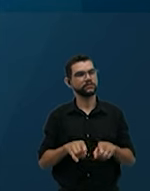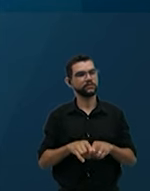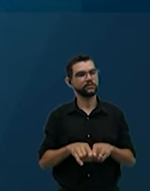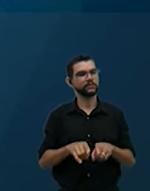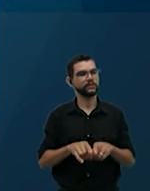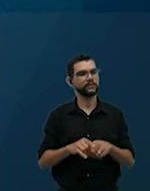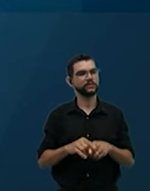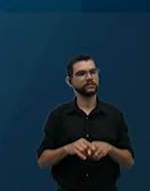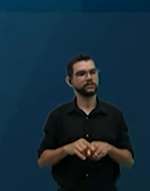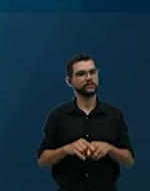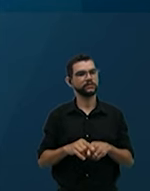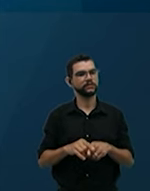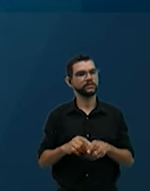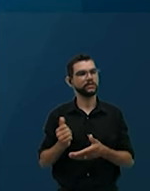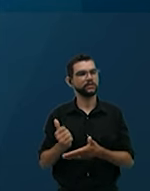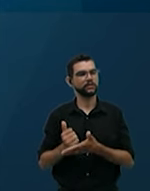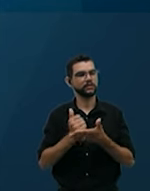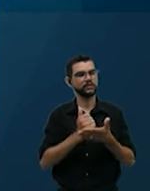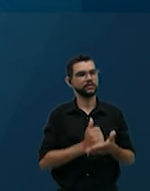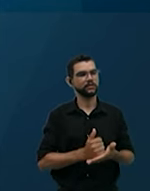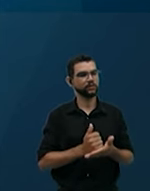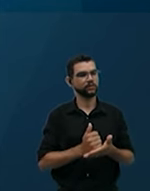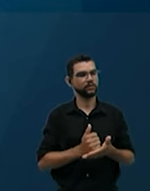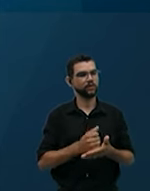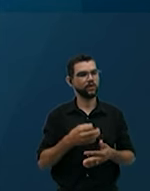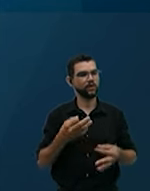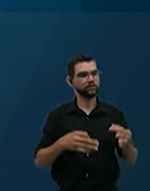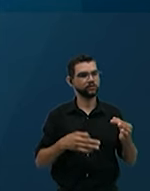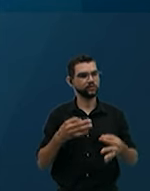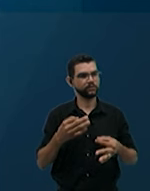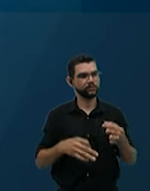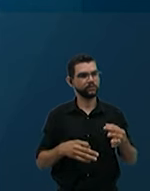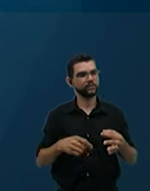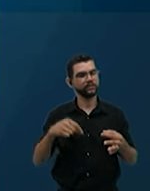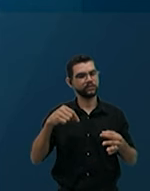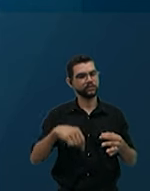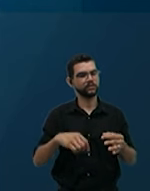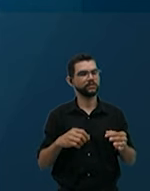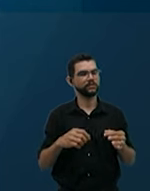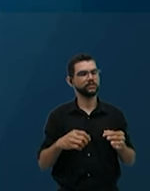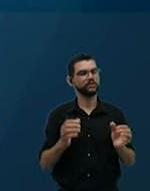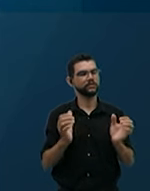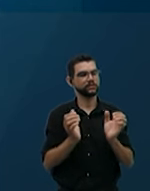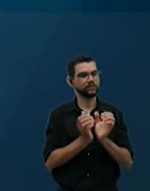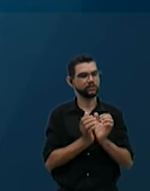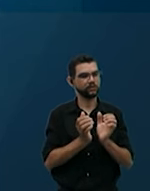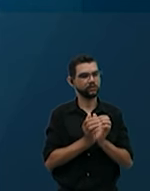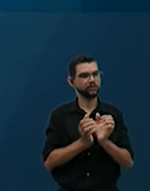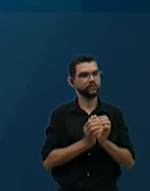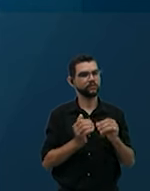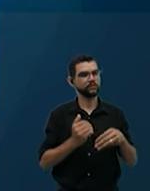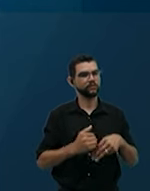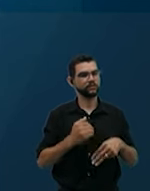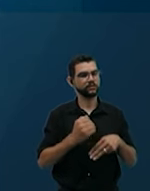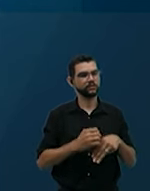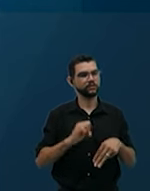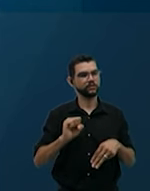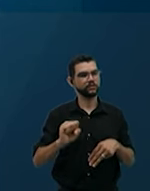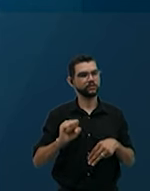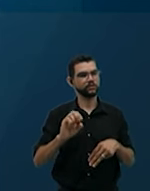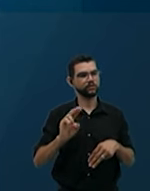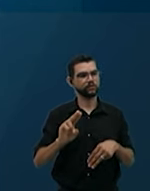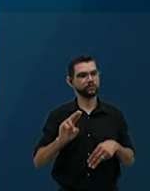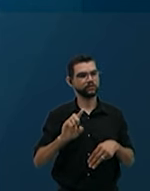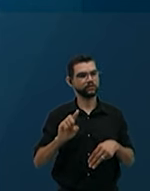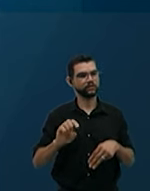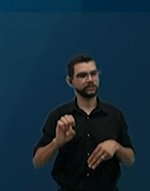desta corte, desta sessão, da relatoria da ministra Suzete Magalhães, e, no mesmo sentido,